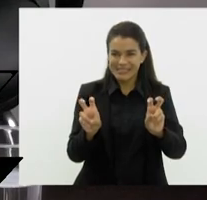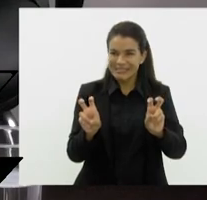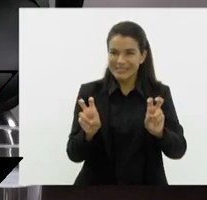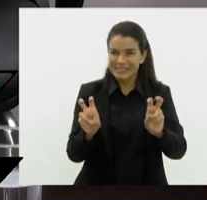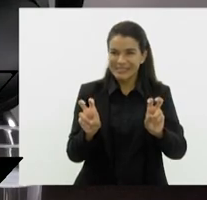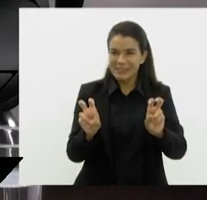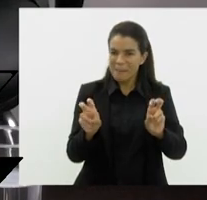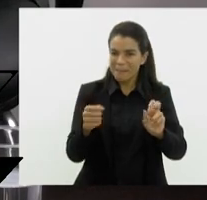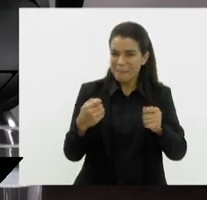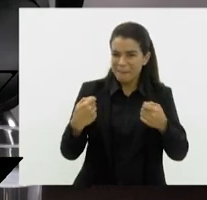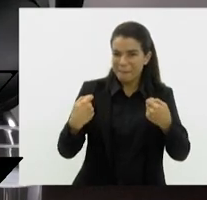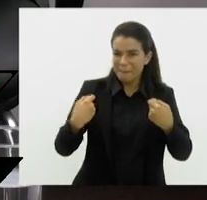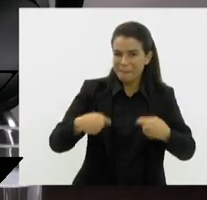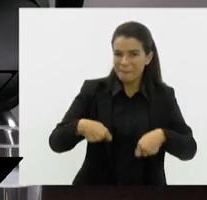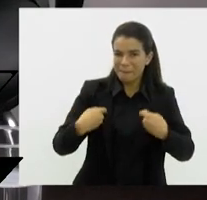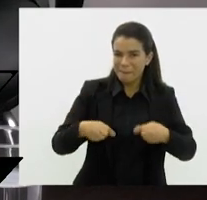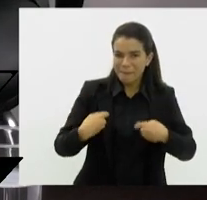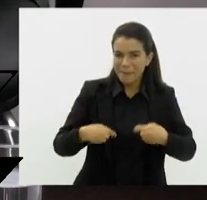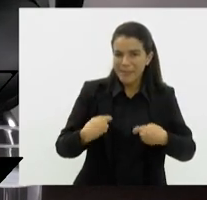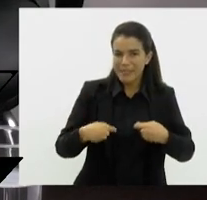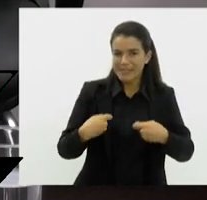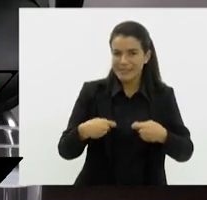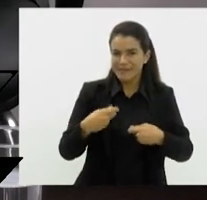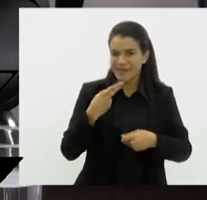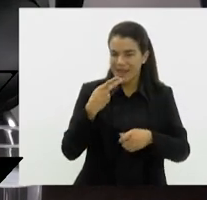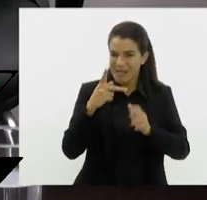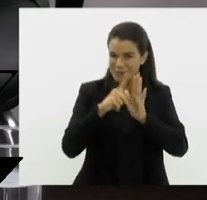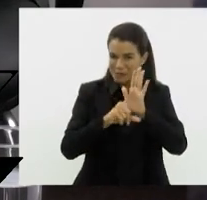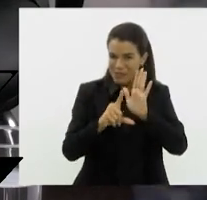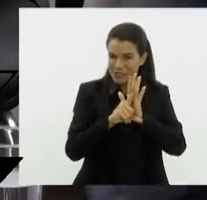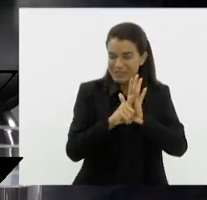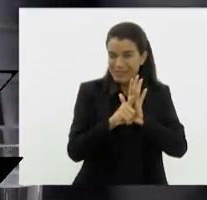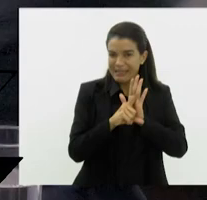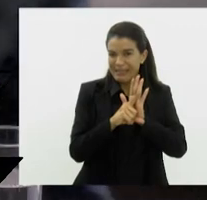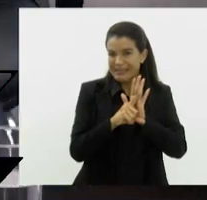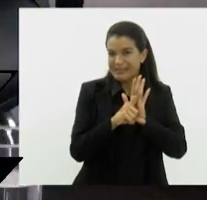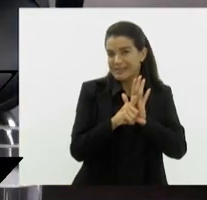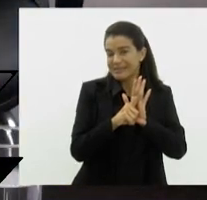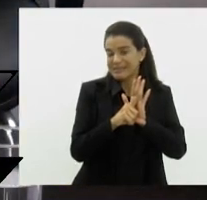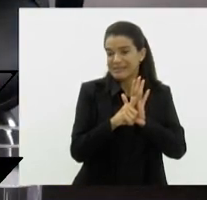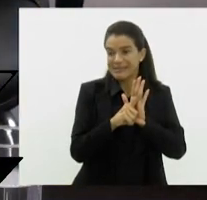teria que ser tratado por projeto de lei.